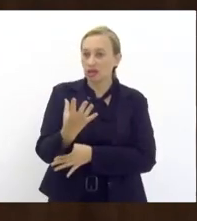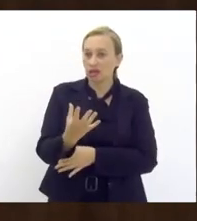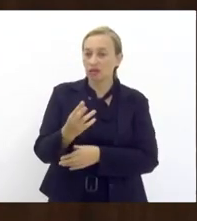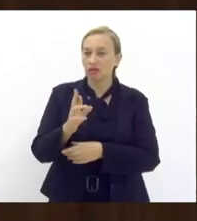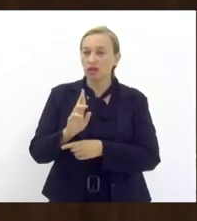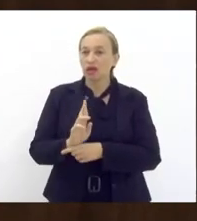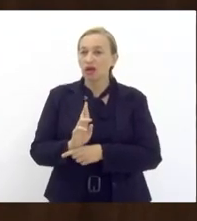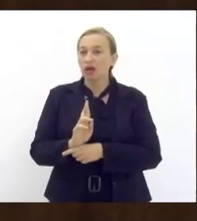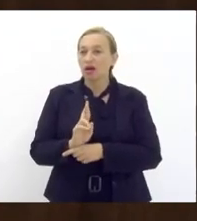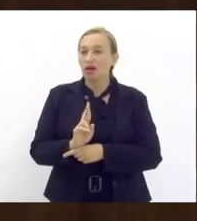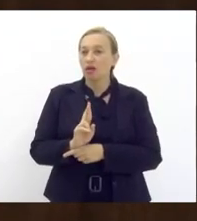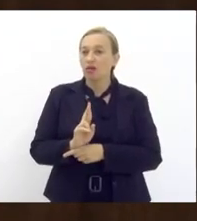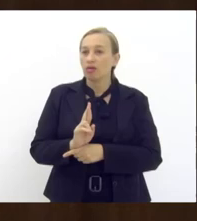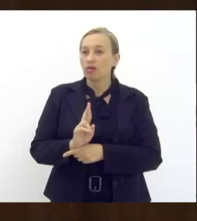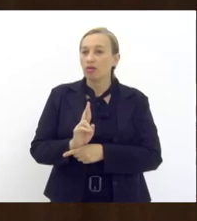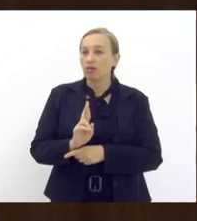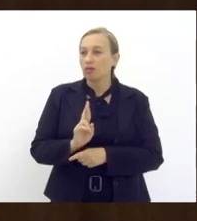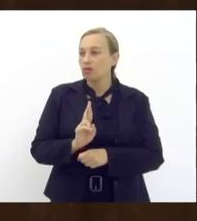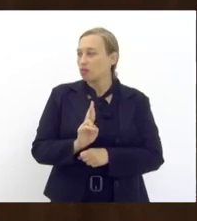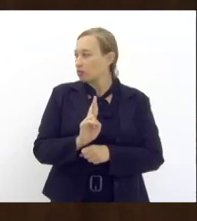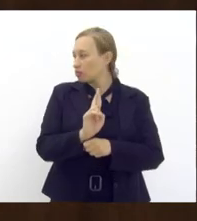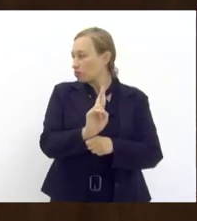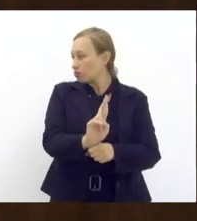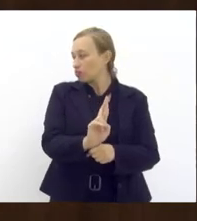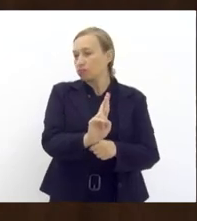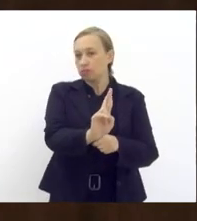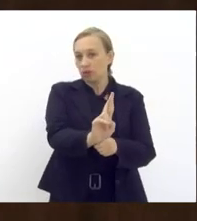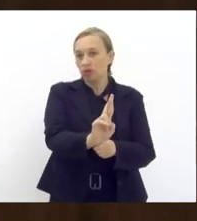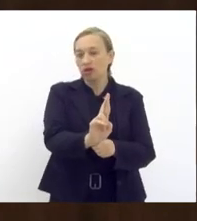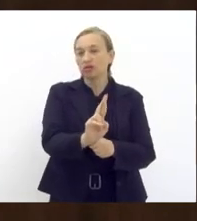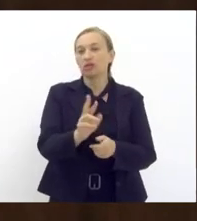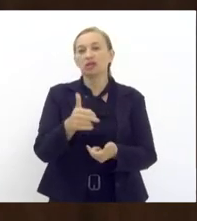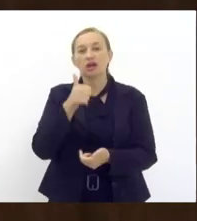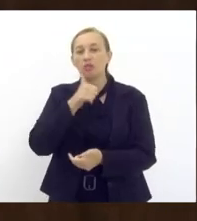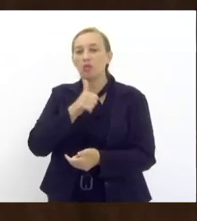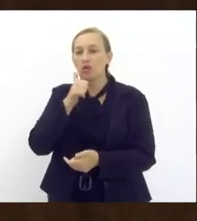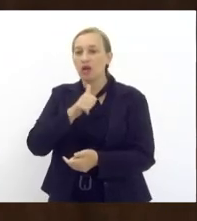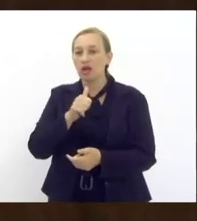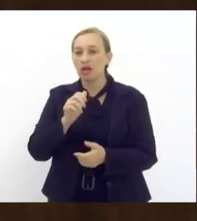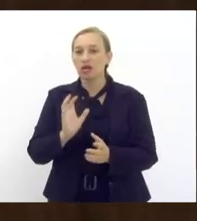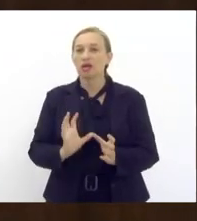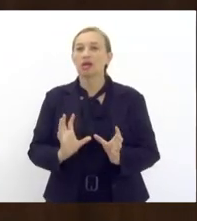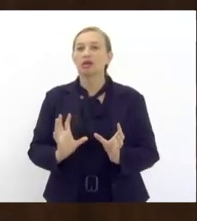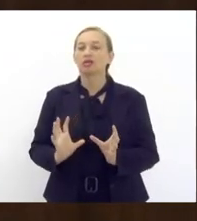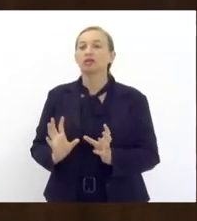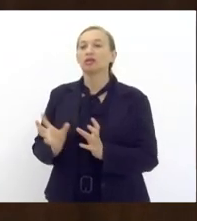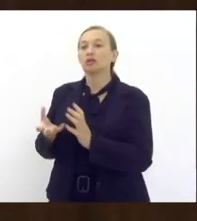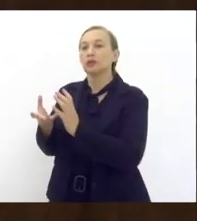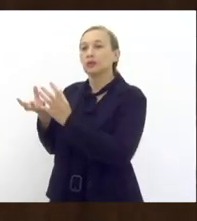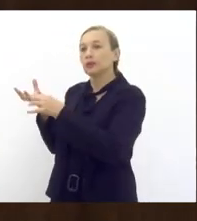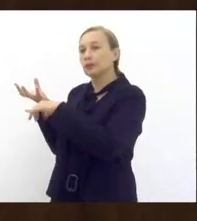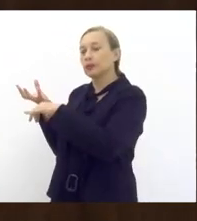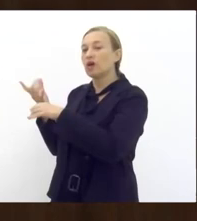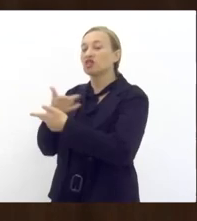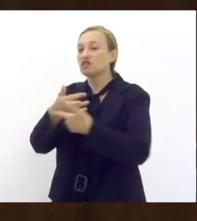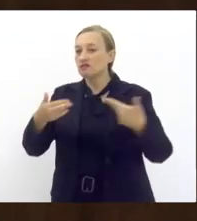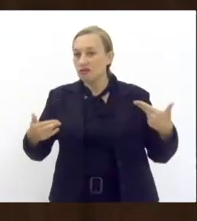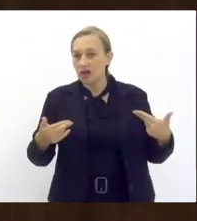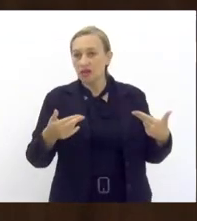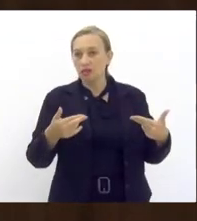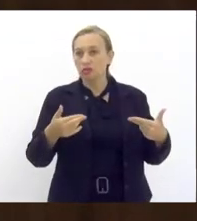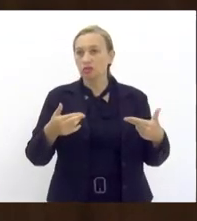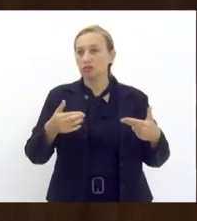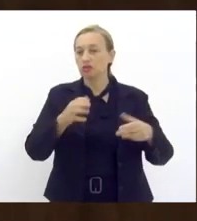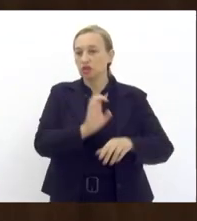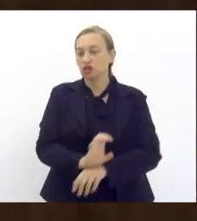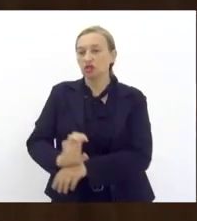Procuradoria da Mulher na Câmara Federal. E, desde então, diversos estados foram